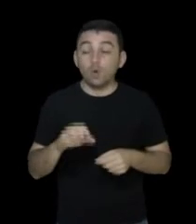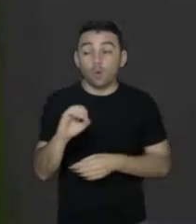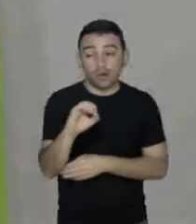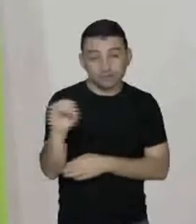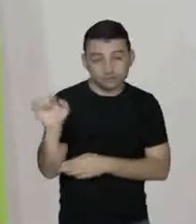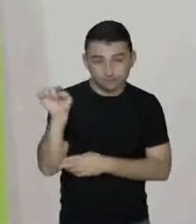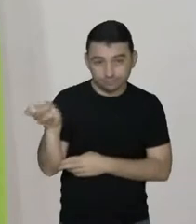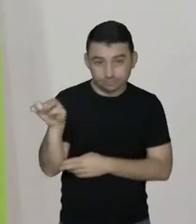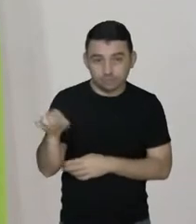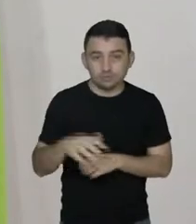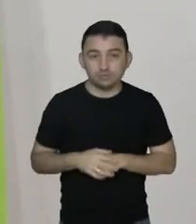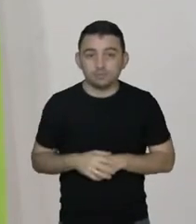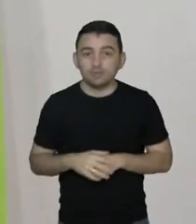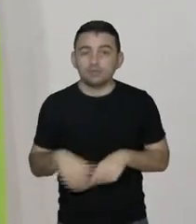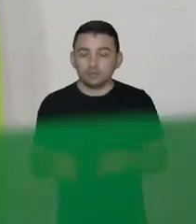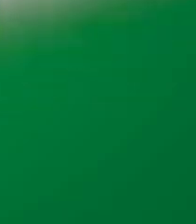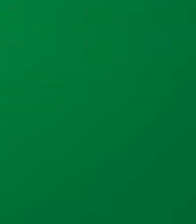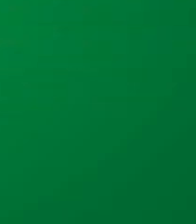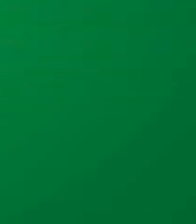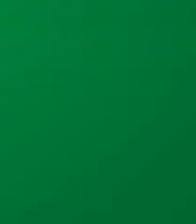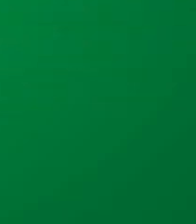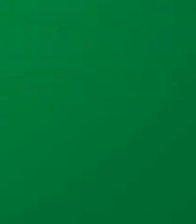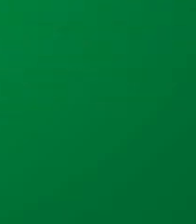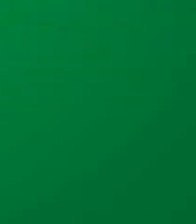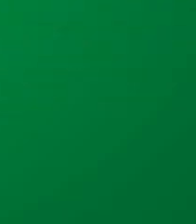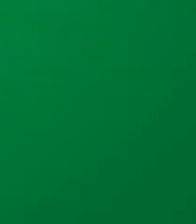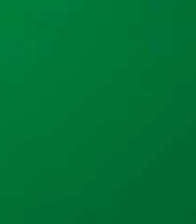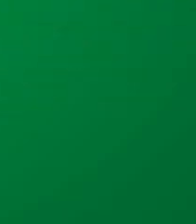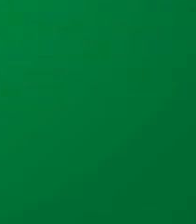Catarina e também aqui da Grande Florianópolis